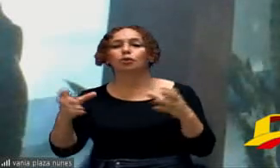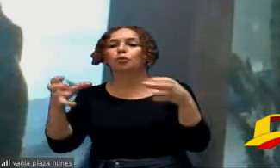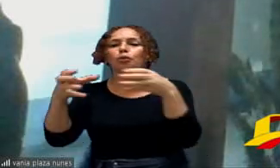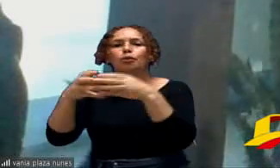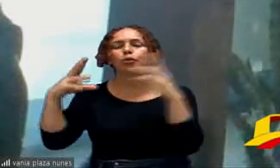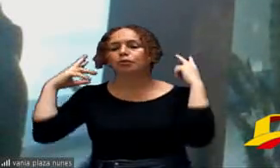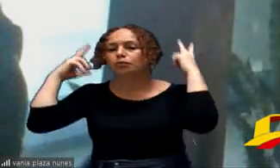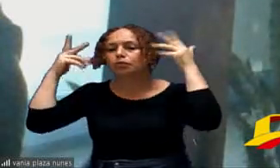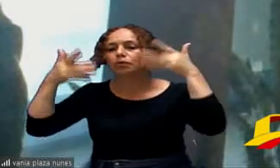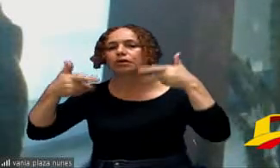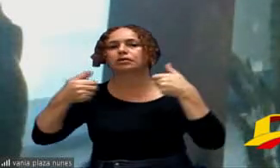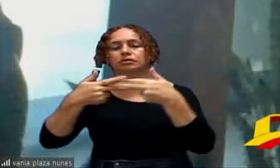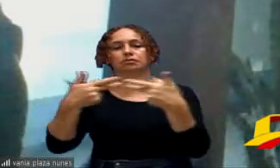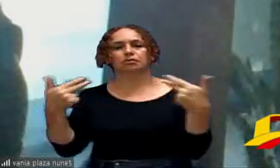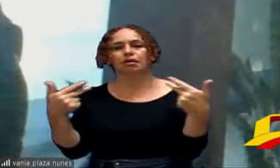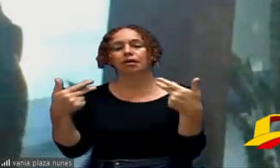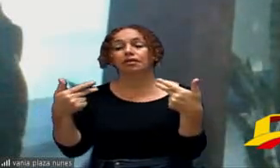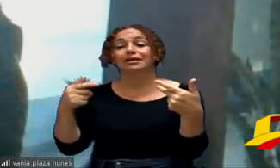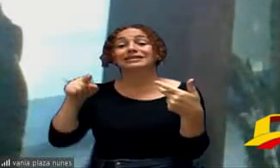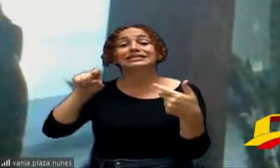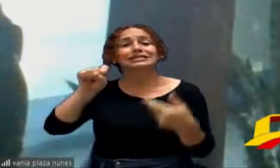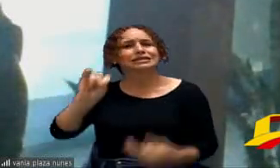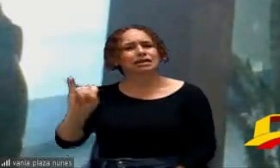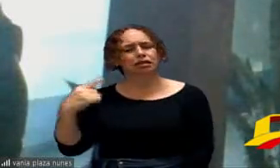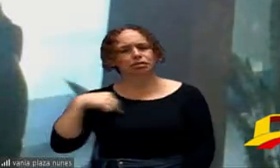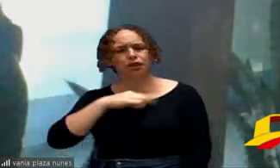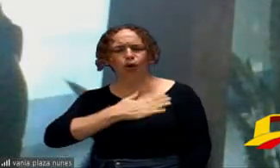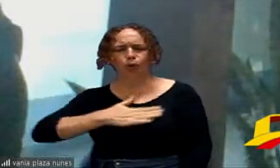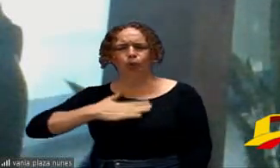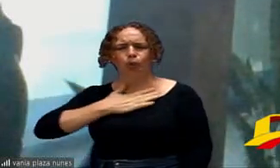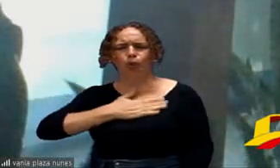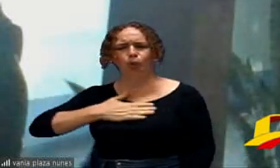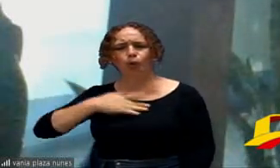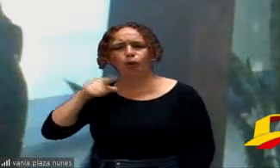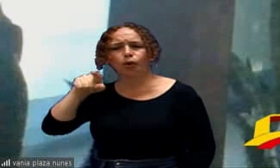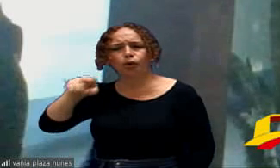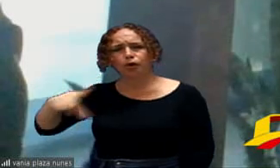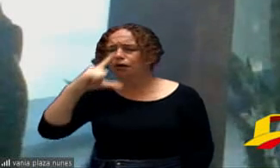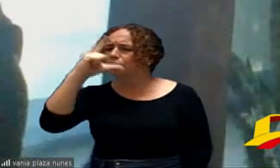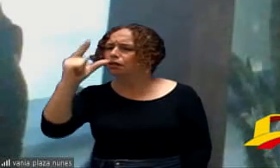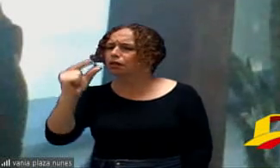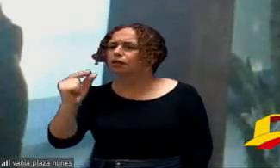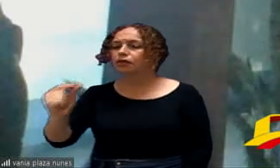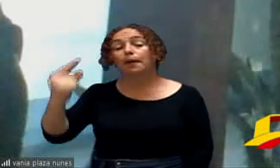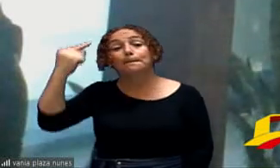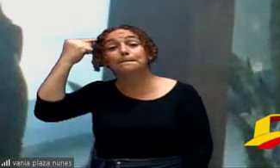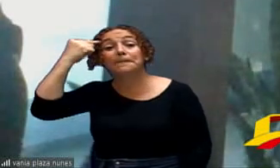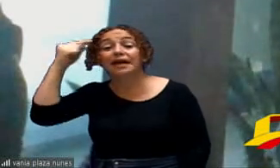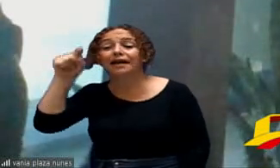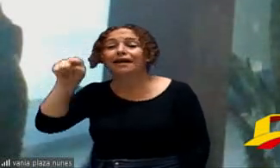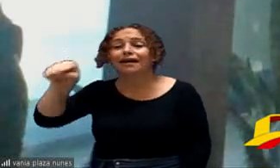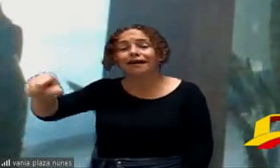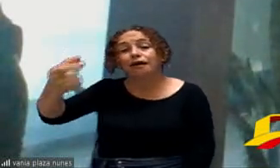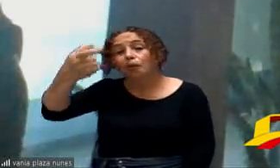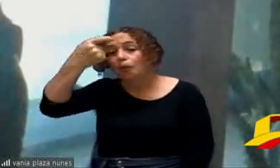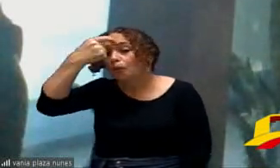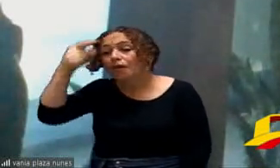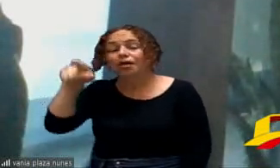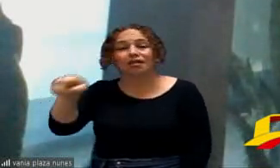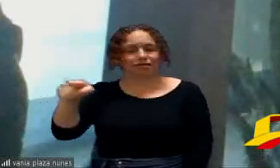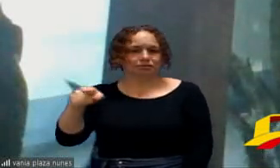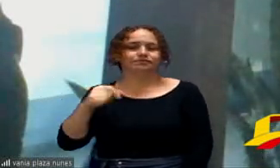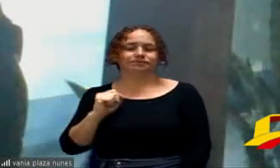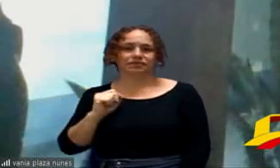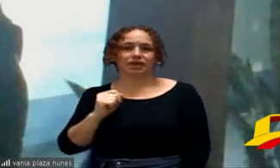gosta de um animal, pensar nele e não naquilo que é conveniente para nós. Eu vi que muitas pessoas têm carinho, têm